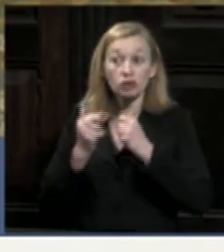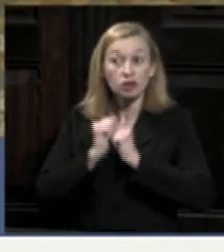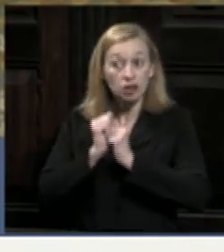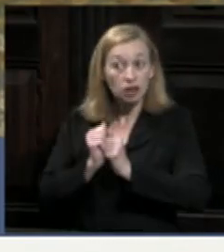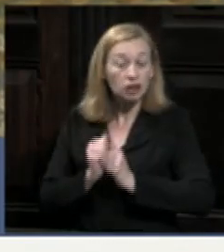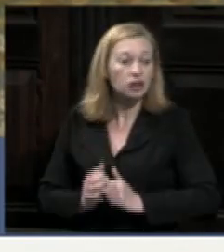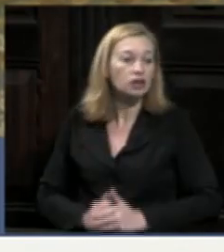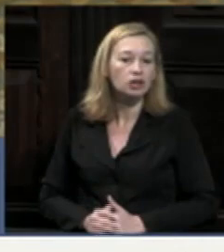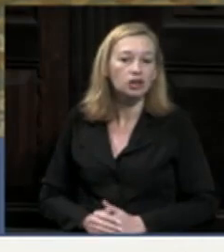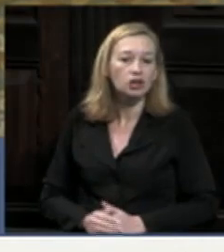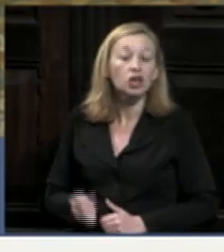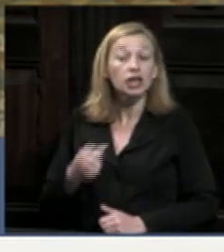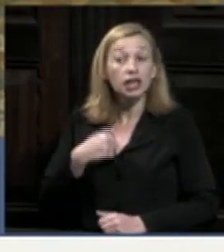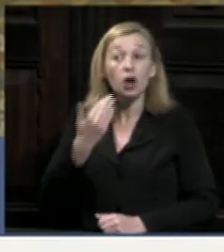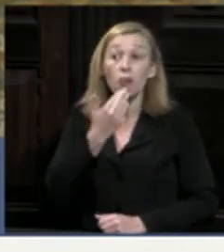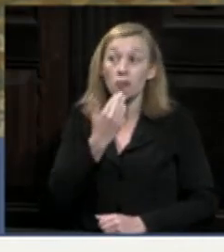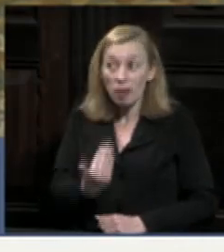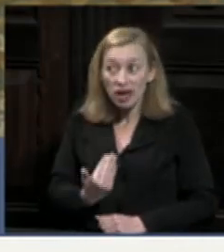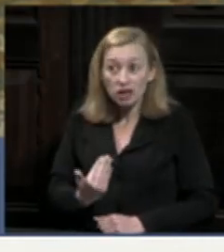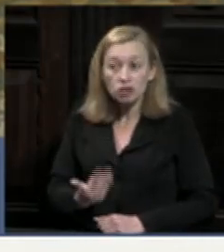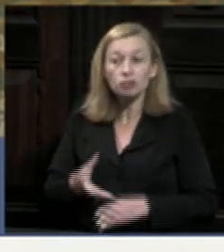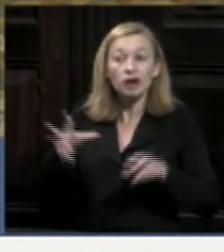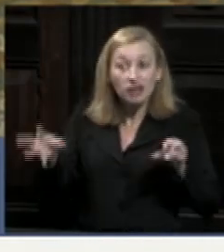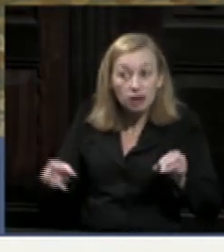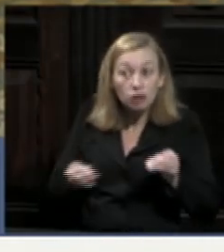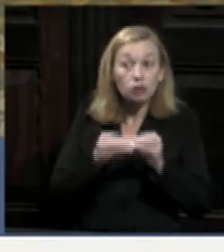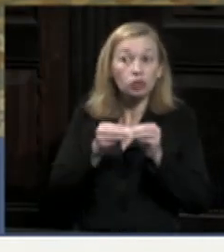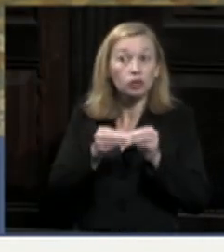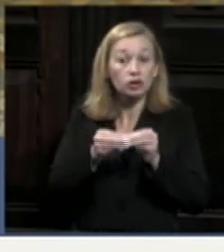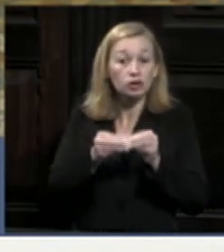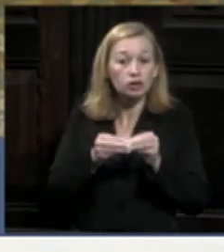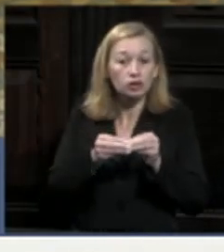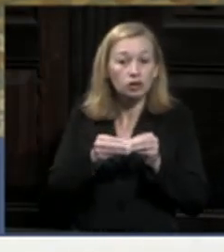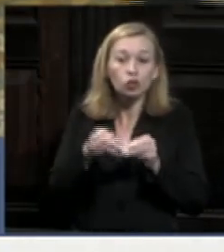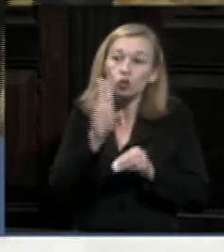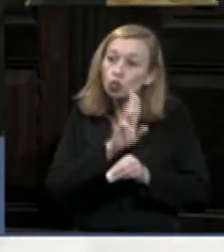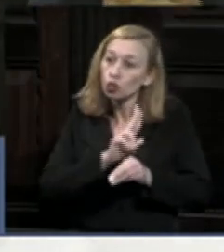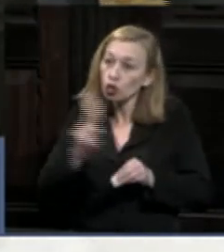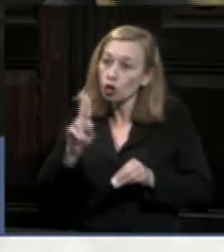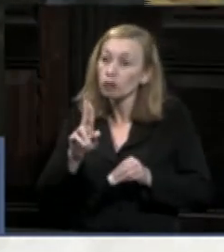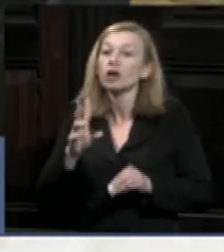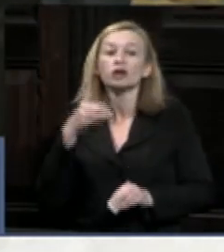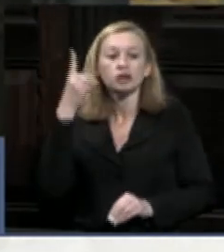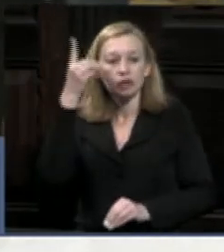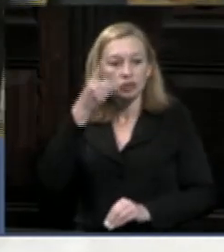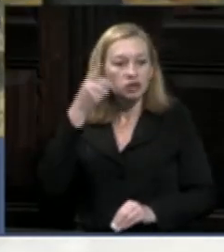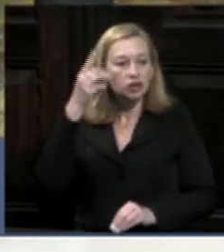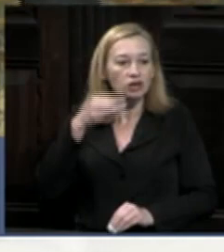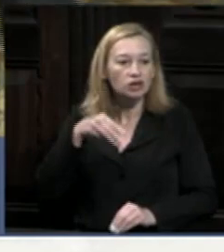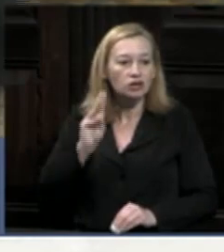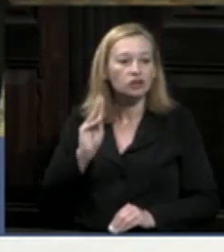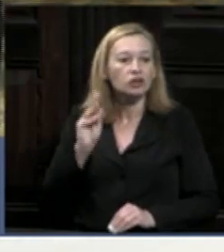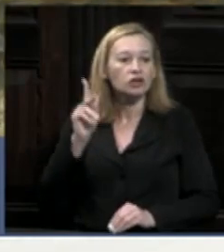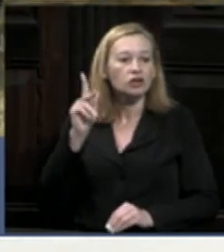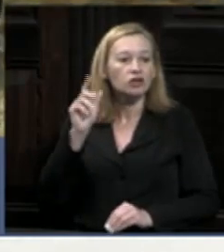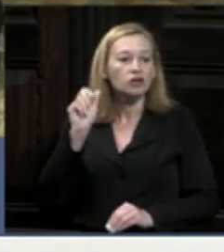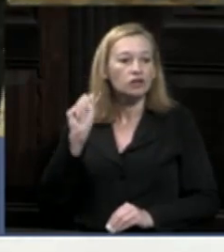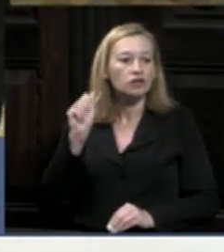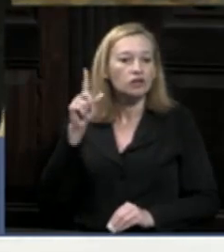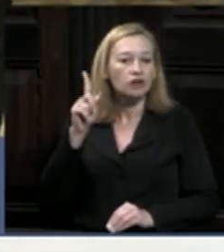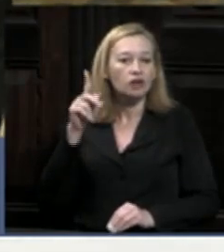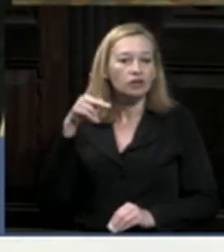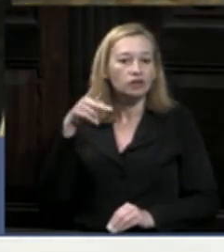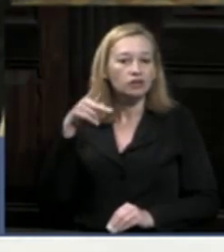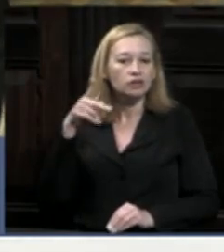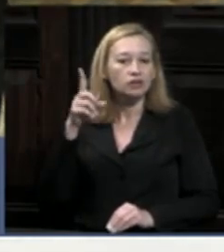que o solícito incluir o nome do deputado waldeck carneiro como